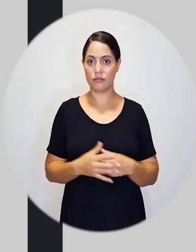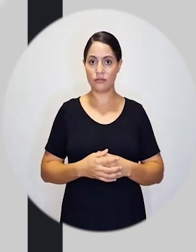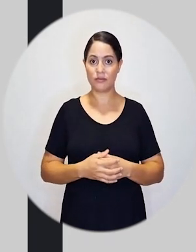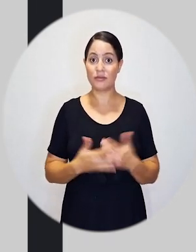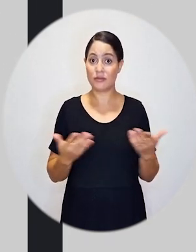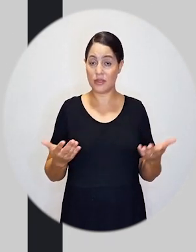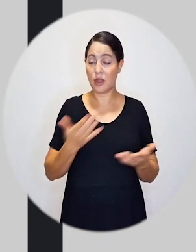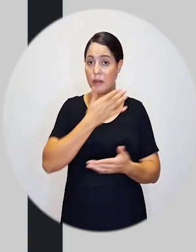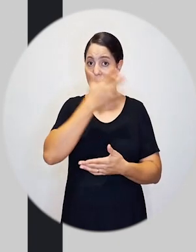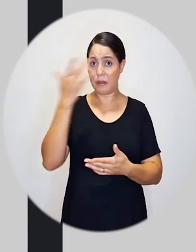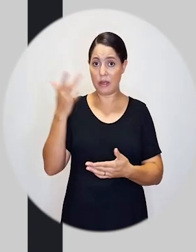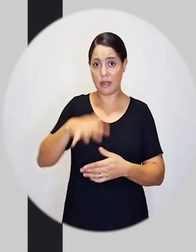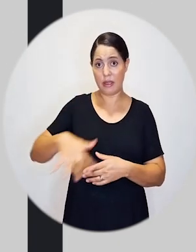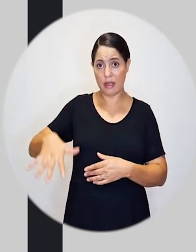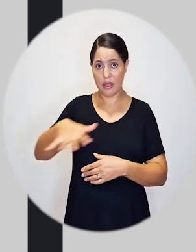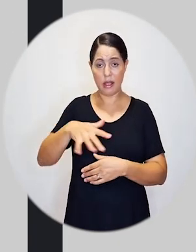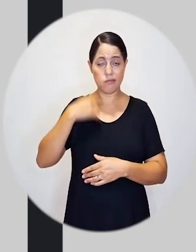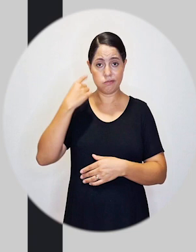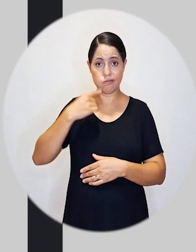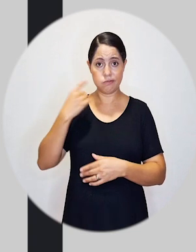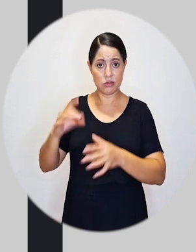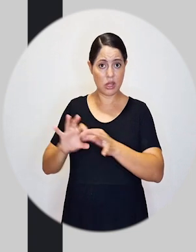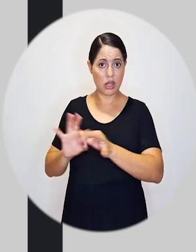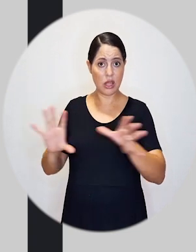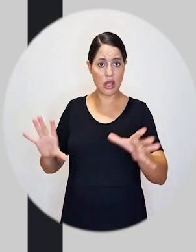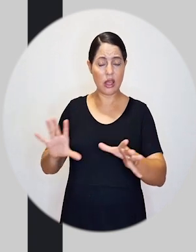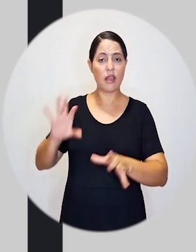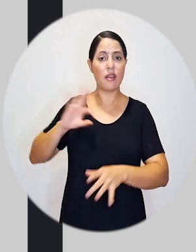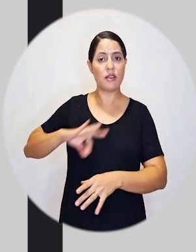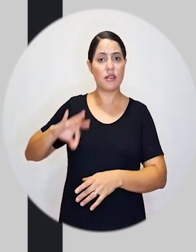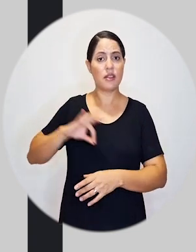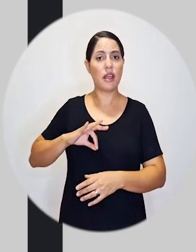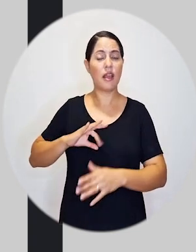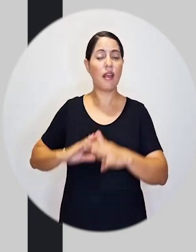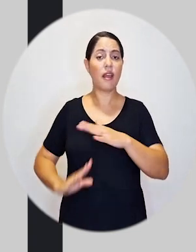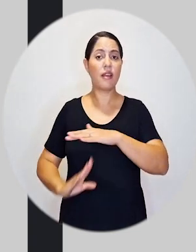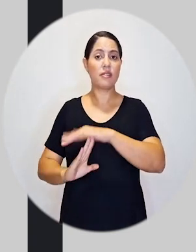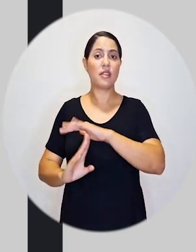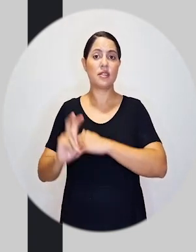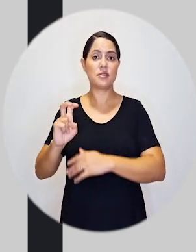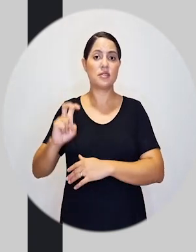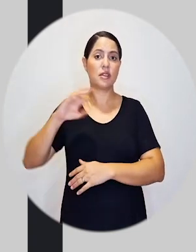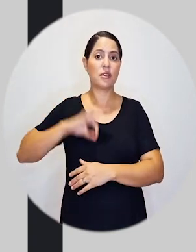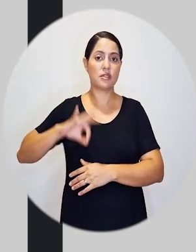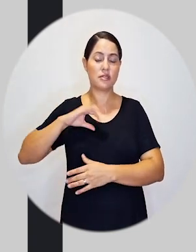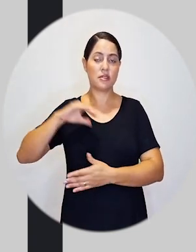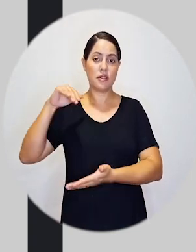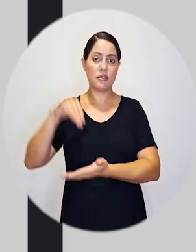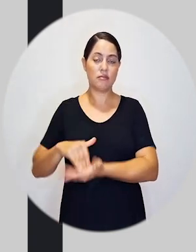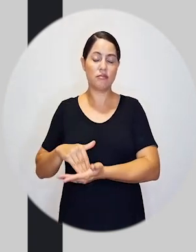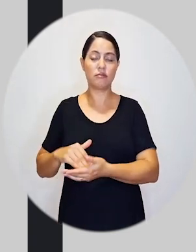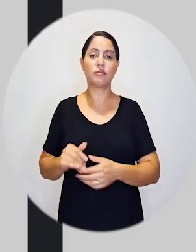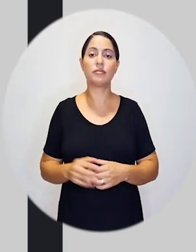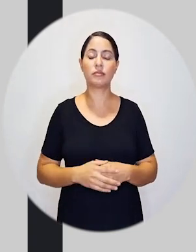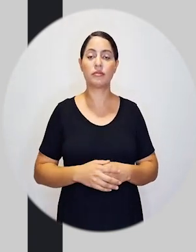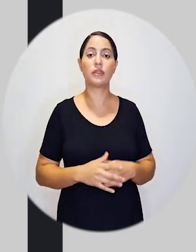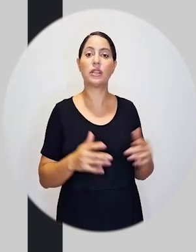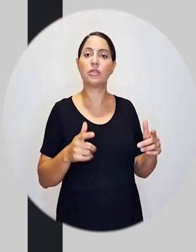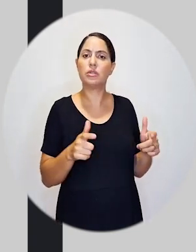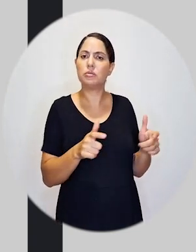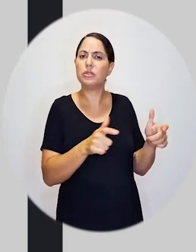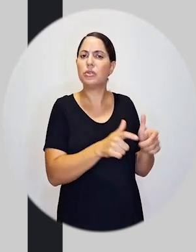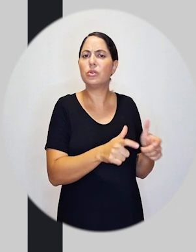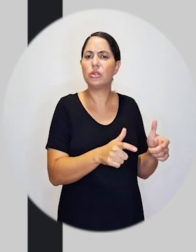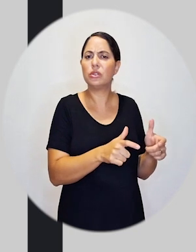situação profissional, com os autônomos representando a maioria nas faixas de renda até 5 salários mínimos e uma minoria nas